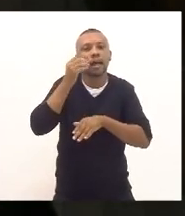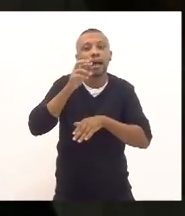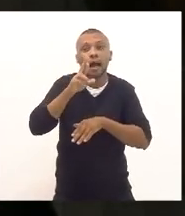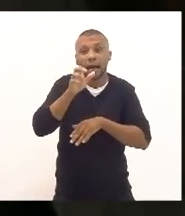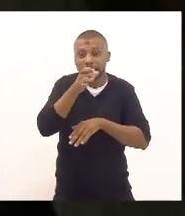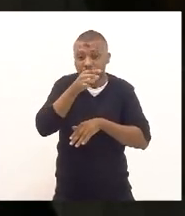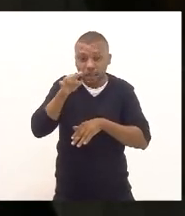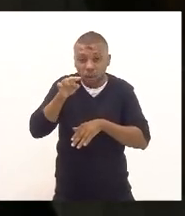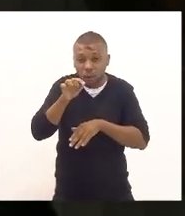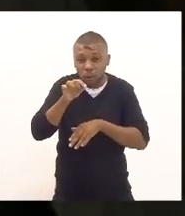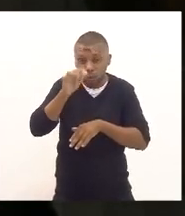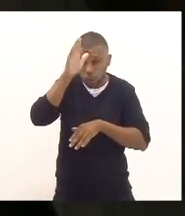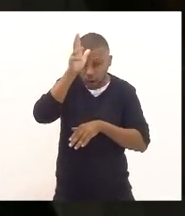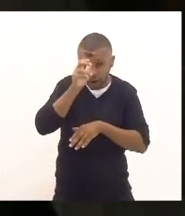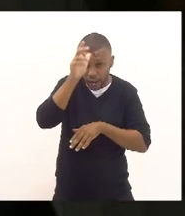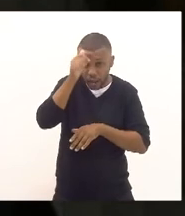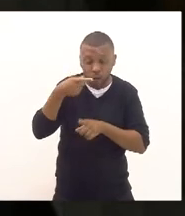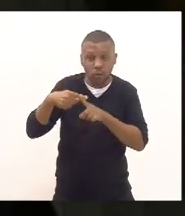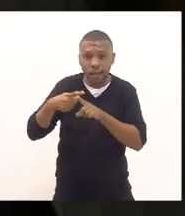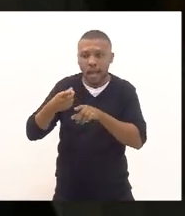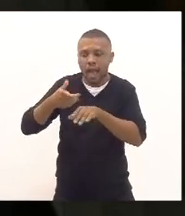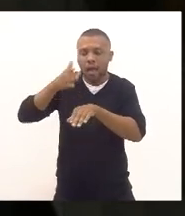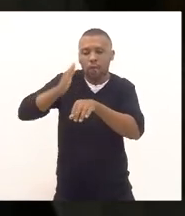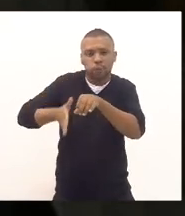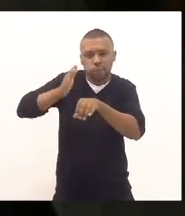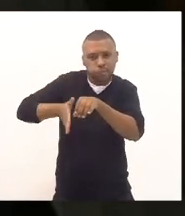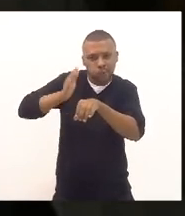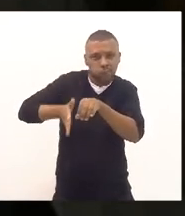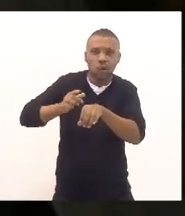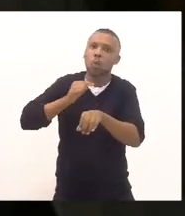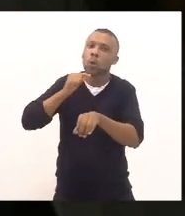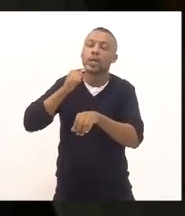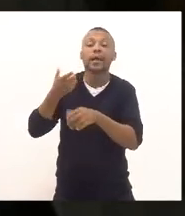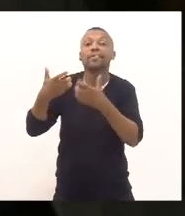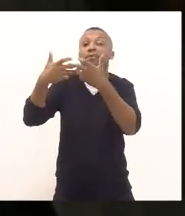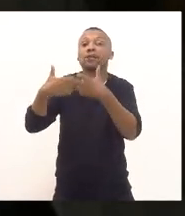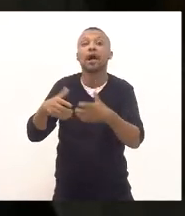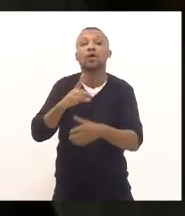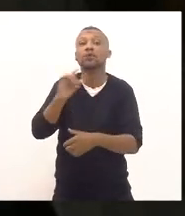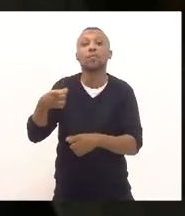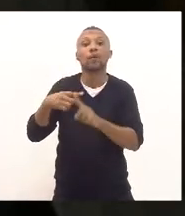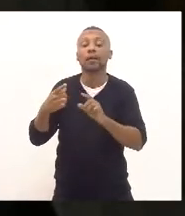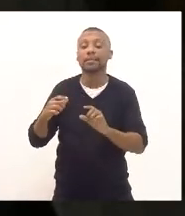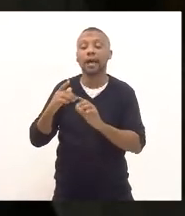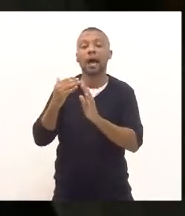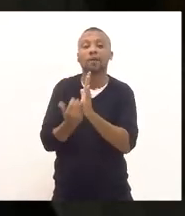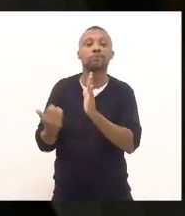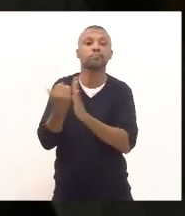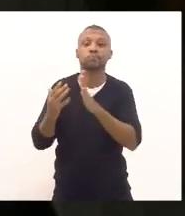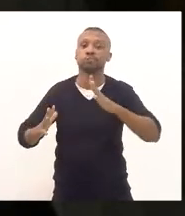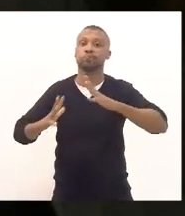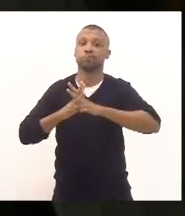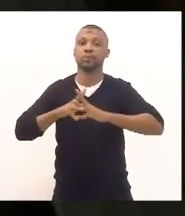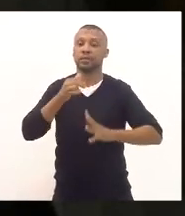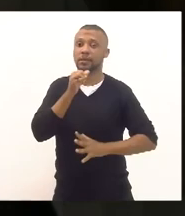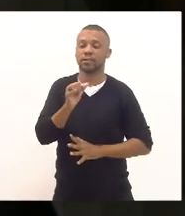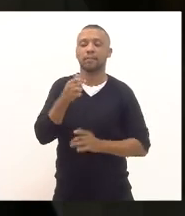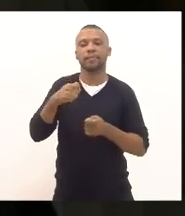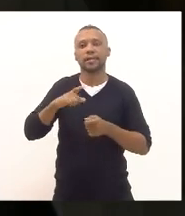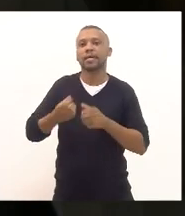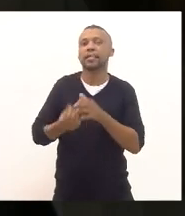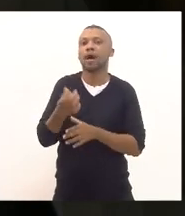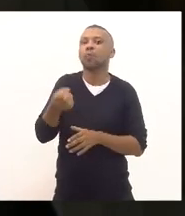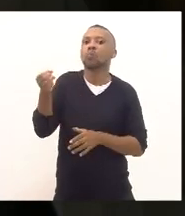ração para os galos porque ap cadeira não consegue funcionar durante o dia por causa da sobrecarga de energia elétrica trole precisa criar um novo